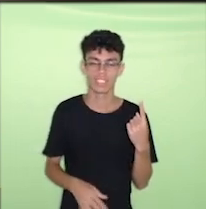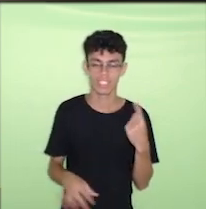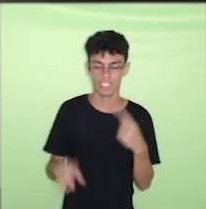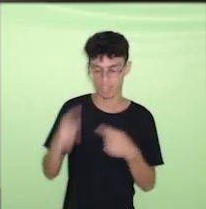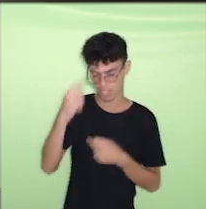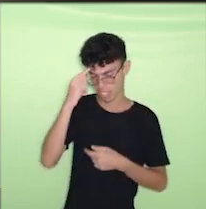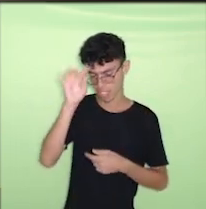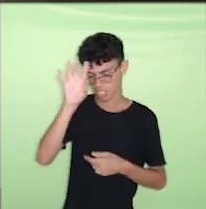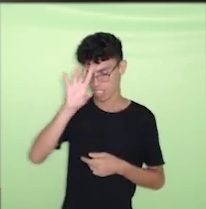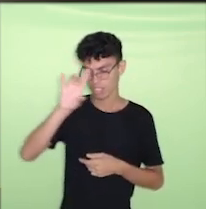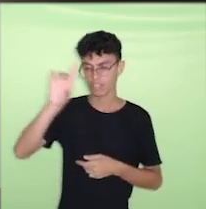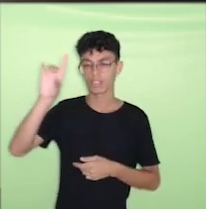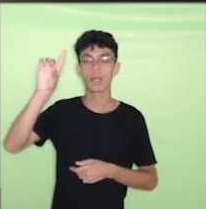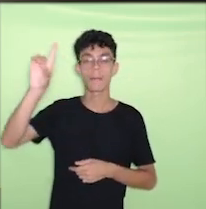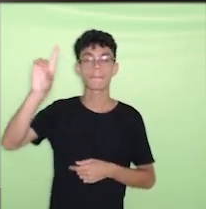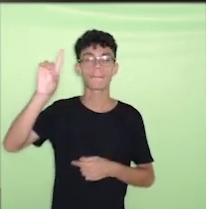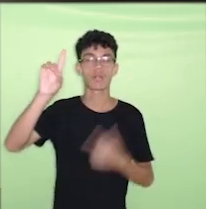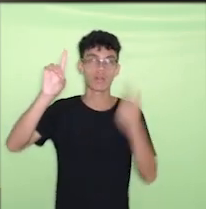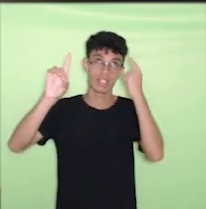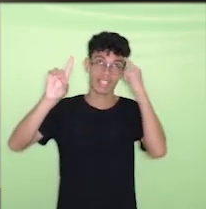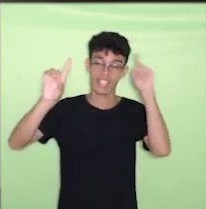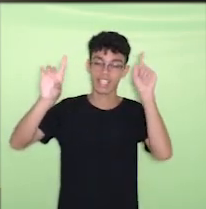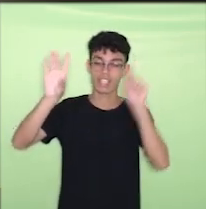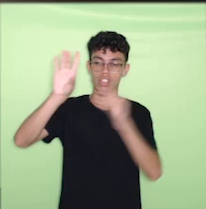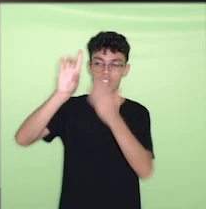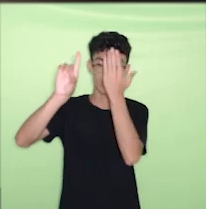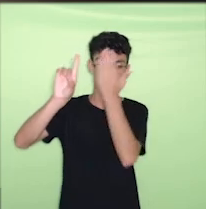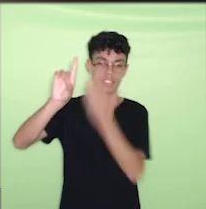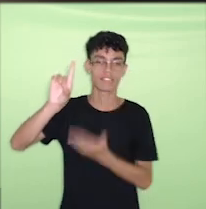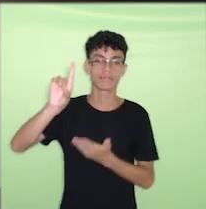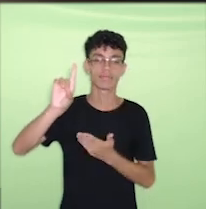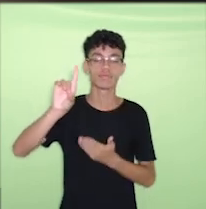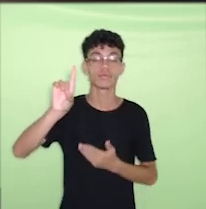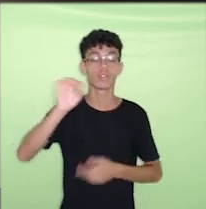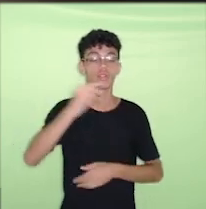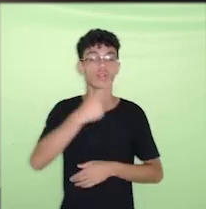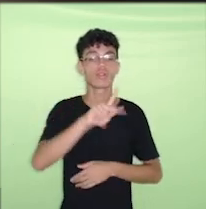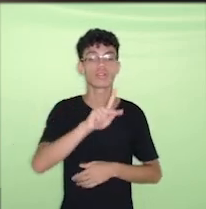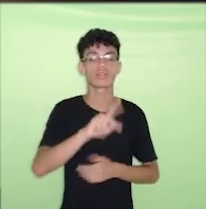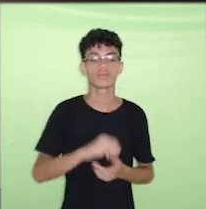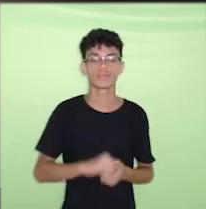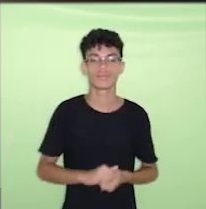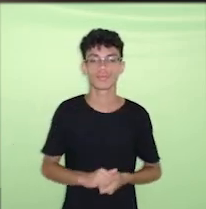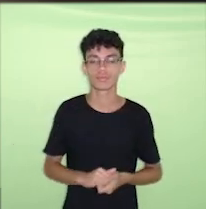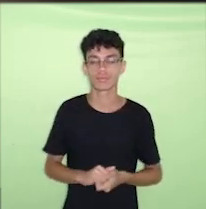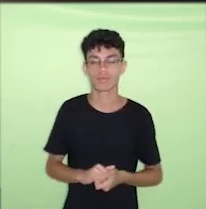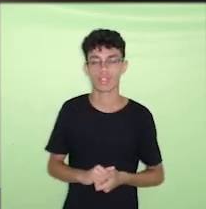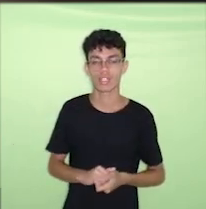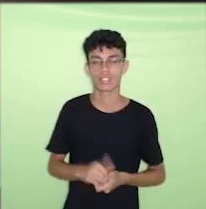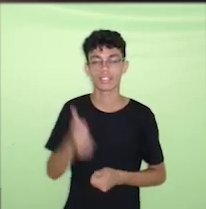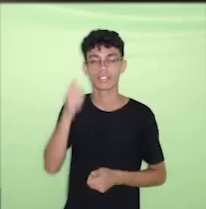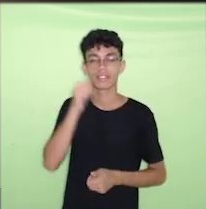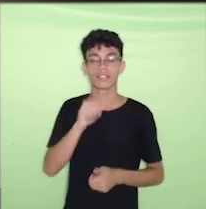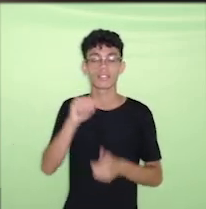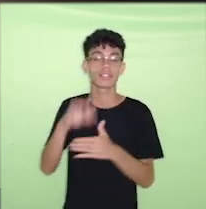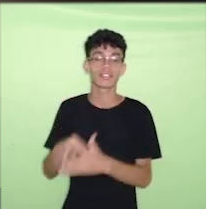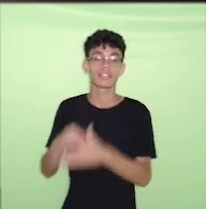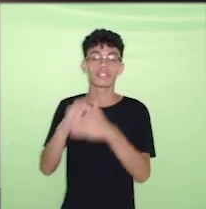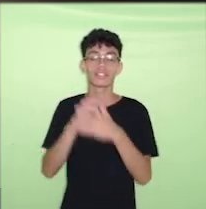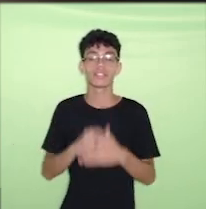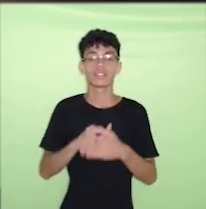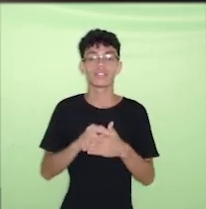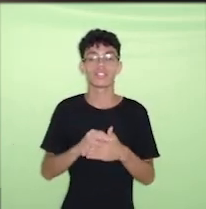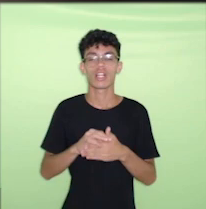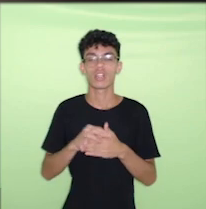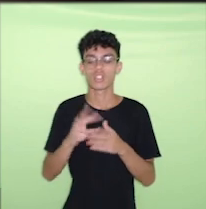de Deus. Uma ideia do teu Deus. Superintendente, inquisidor e